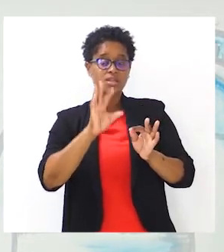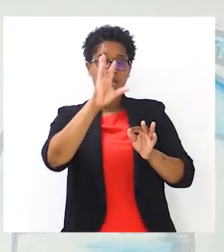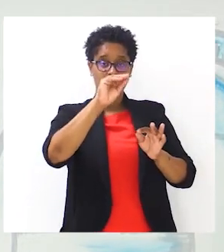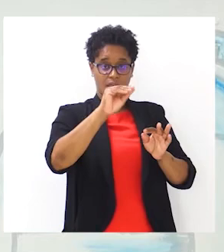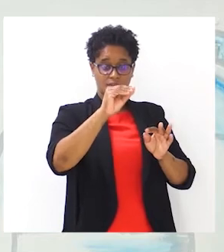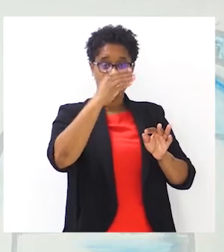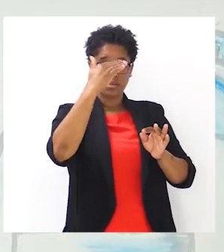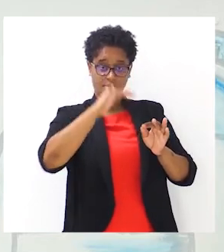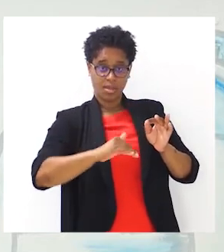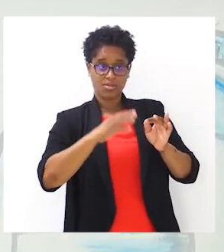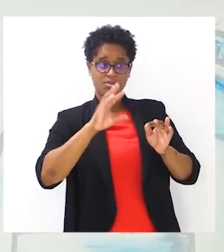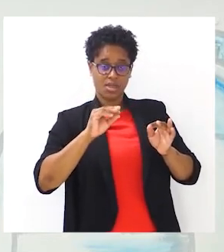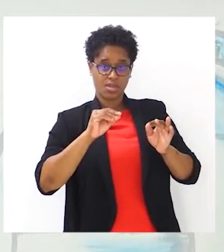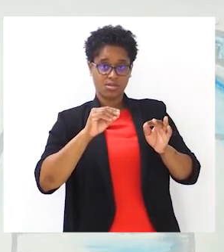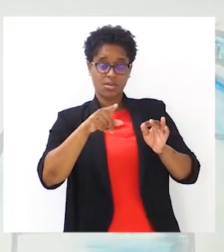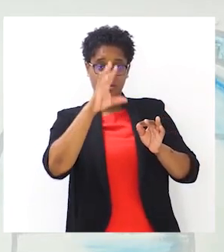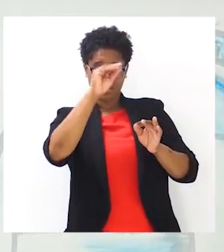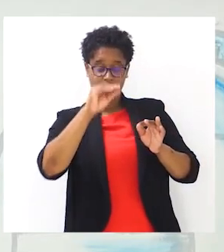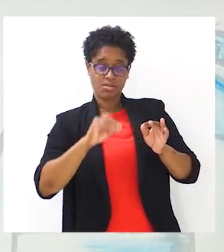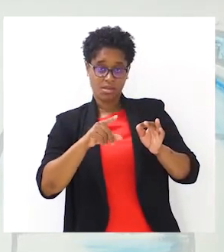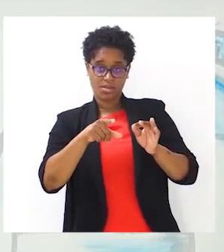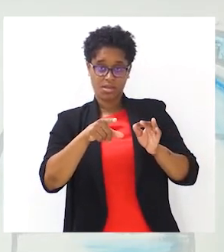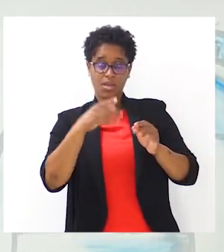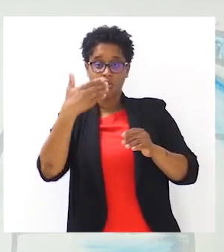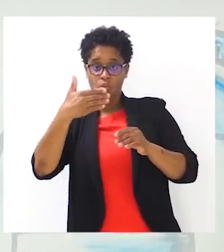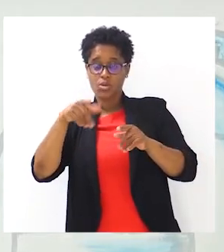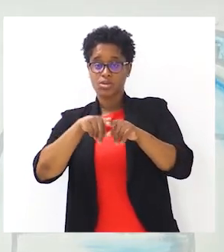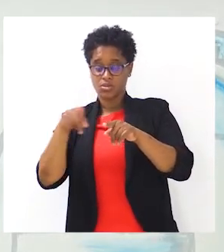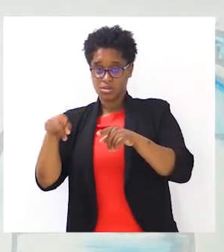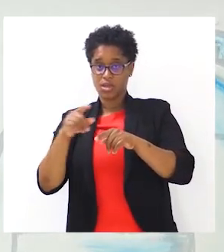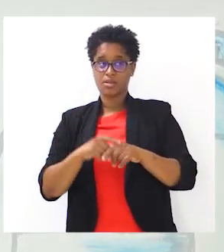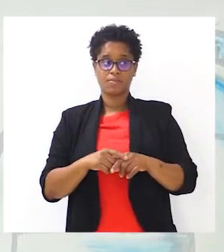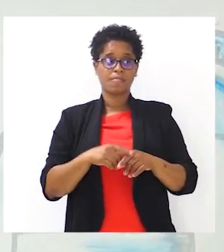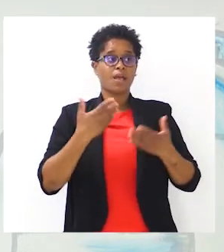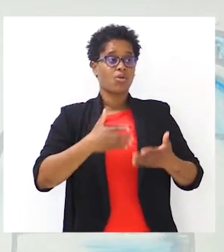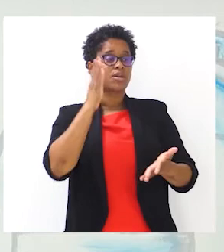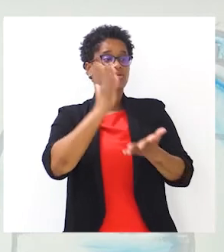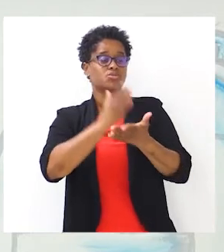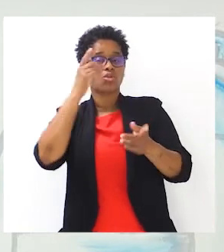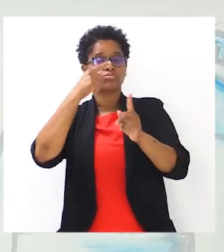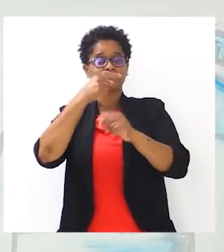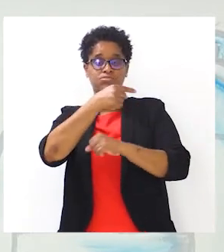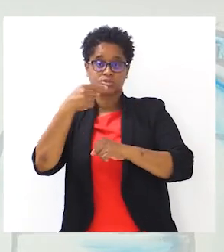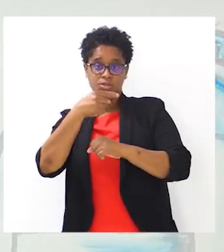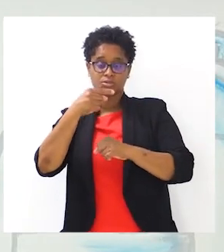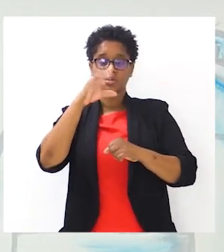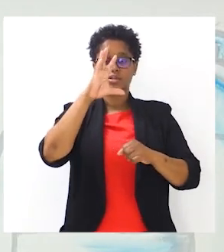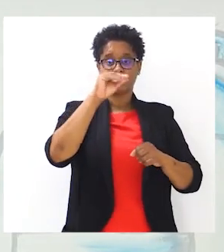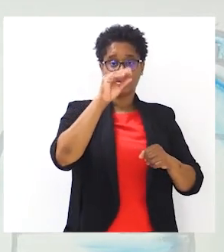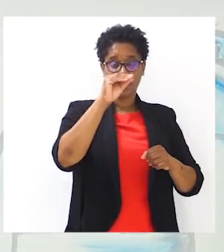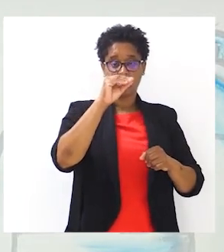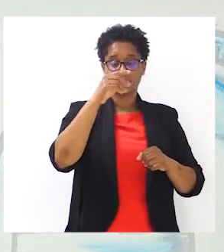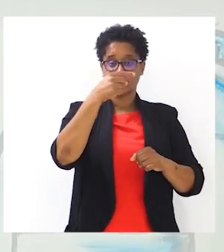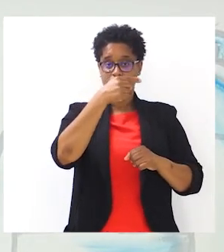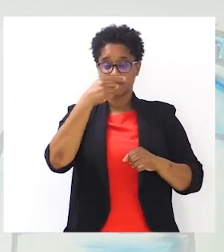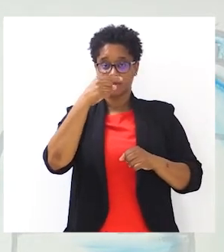o 1, que está aqui, não é? Então agora é só subtrair 10 décimos